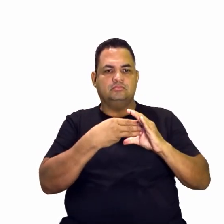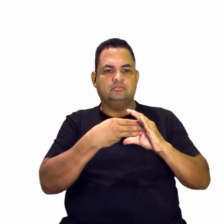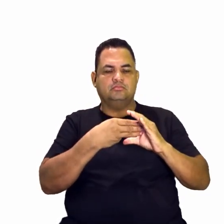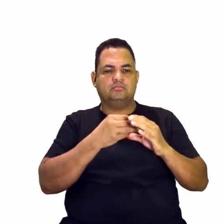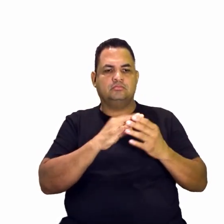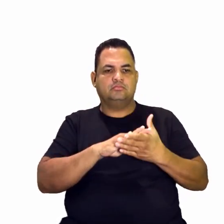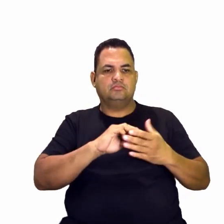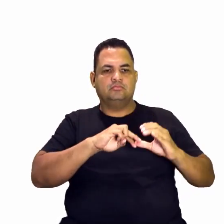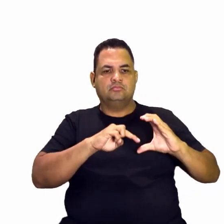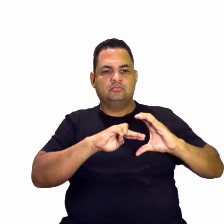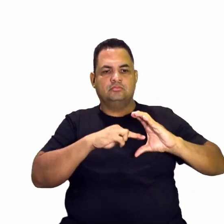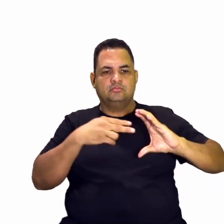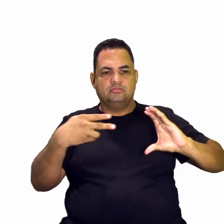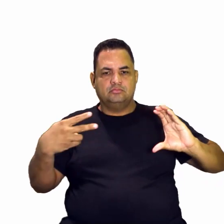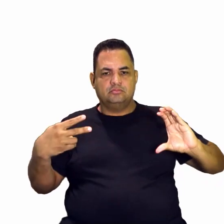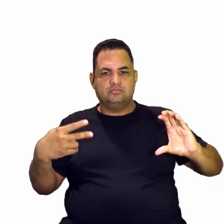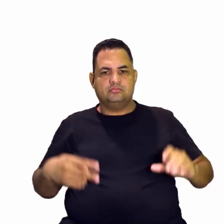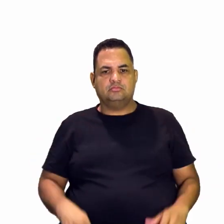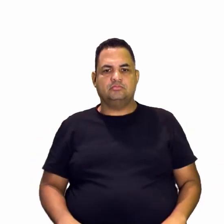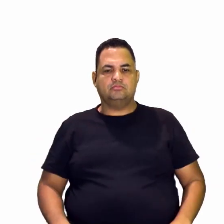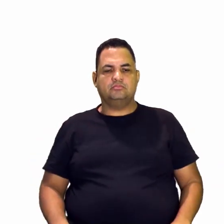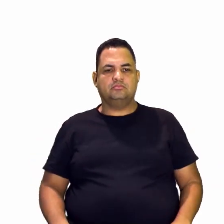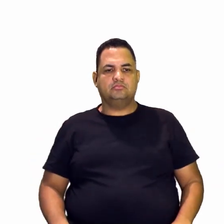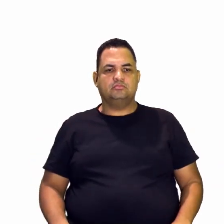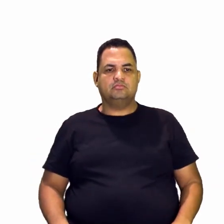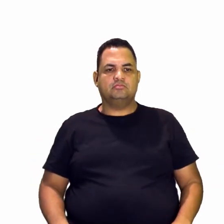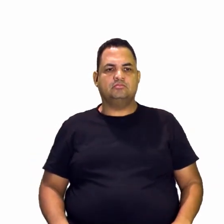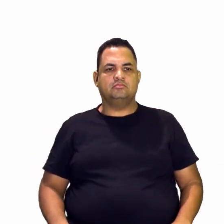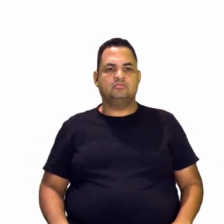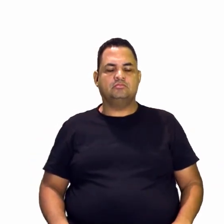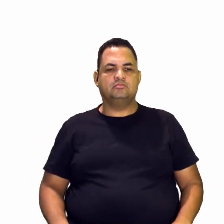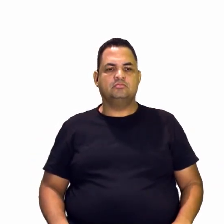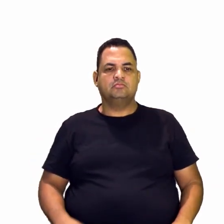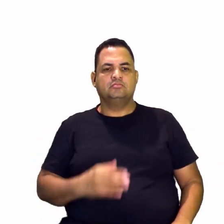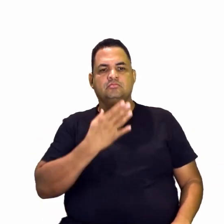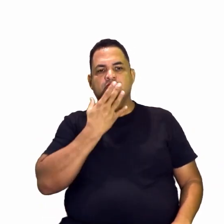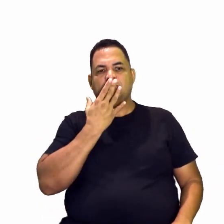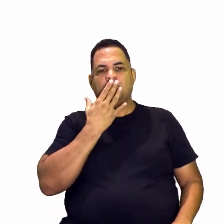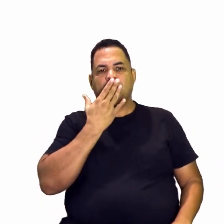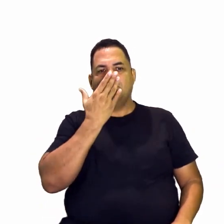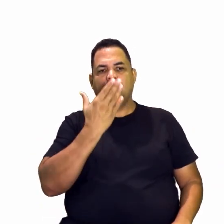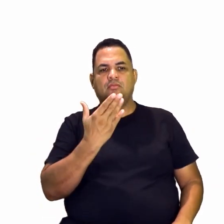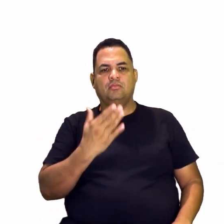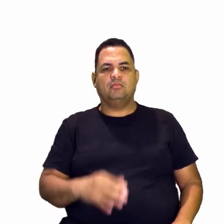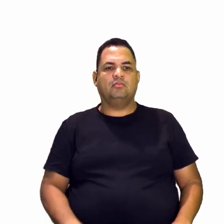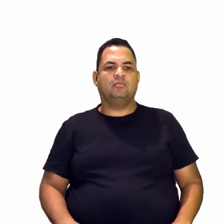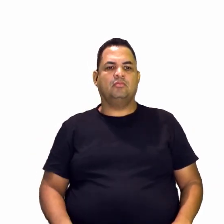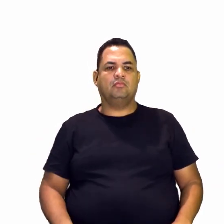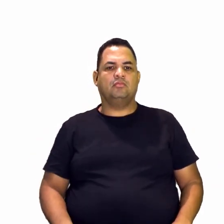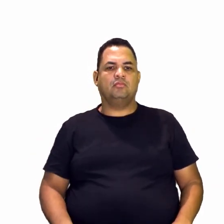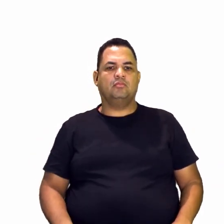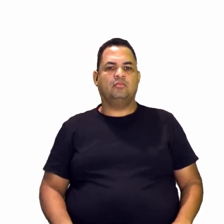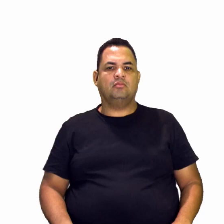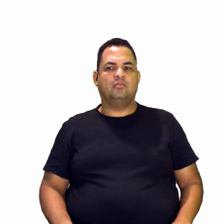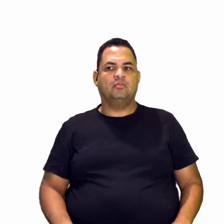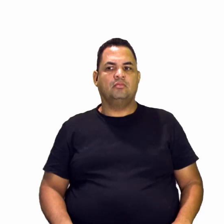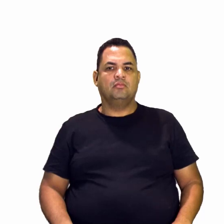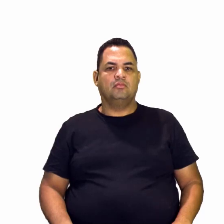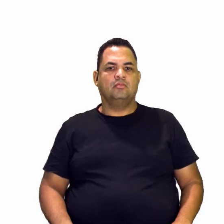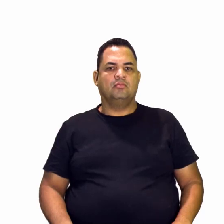os cromossomos, tá? E essa coloração... Quer vir para cá?